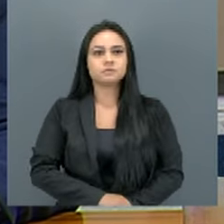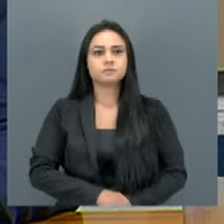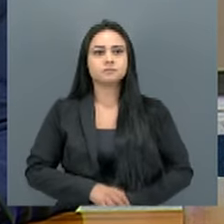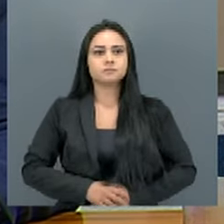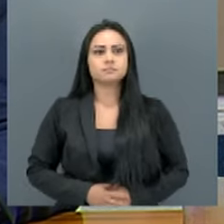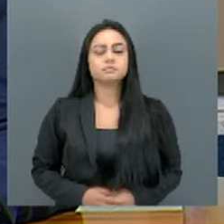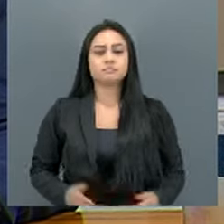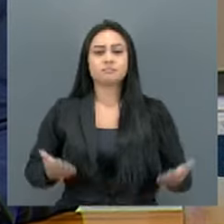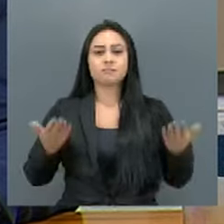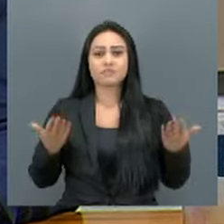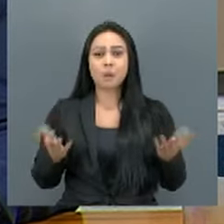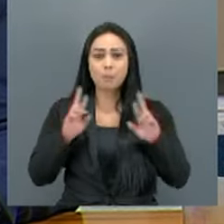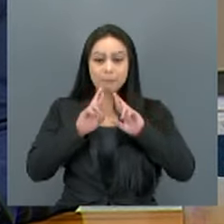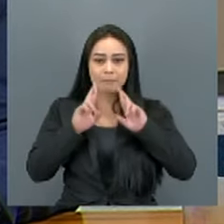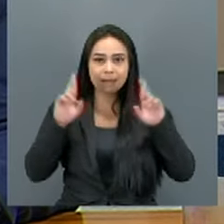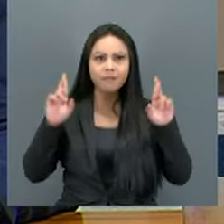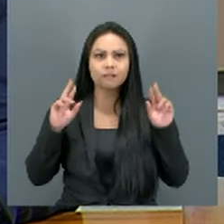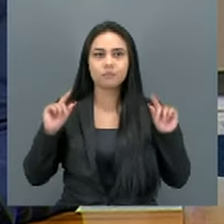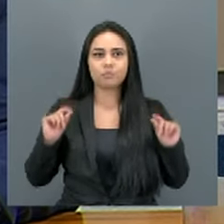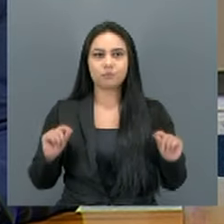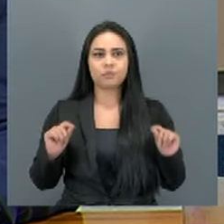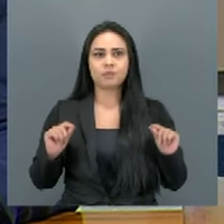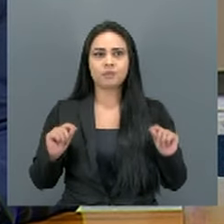Então, espero que,